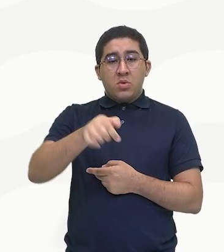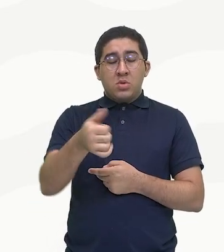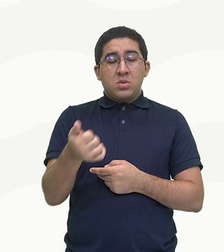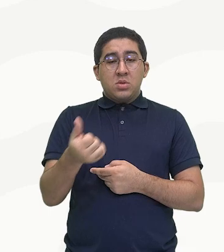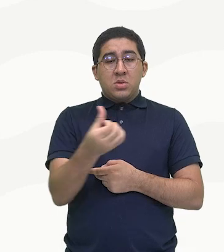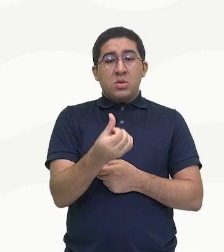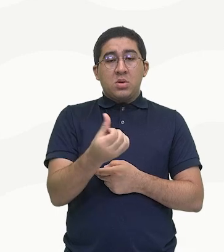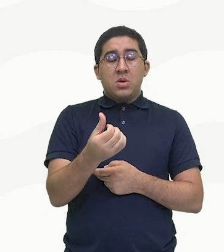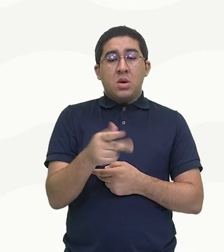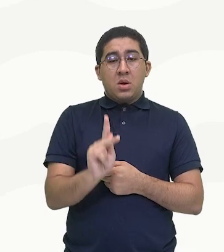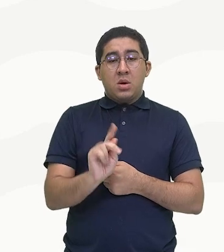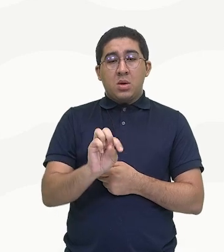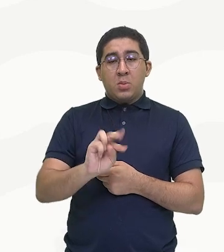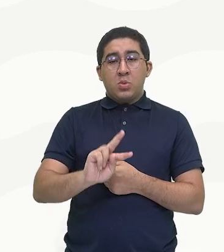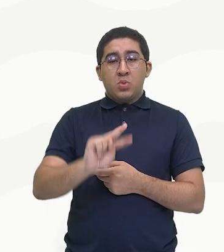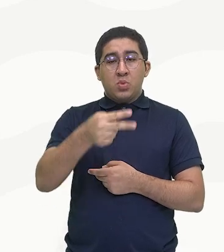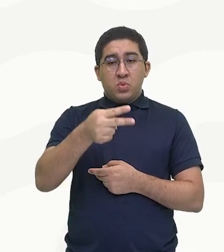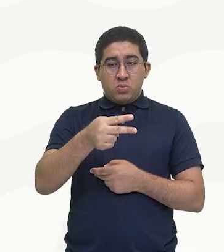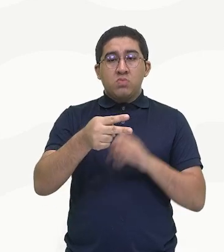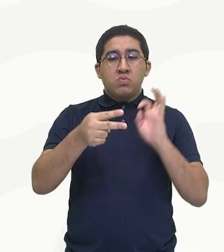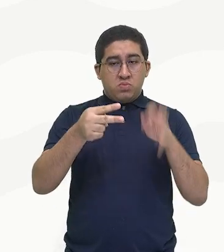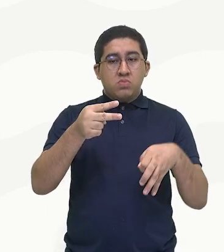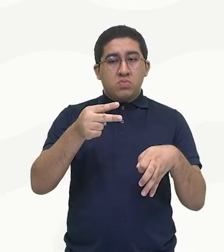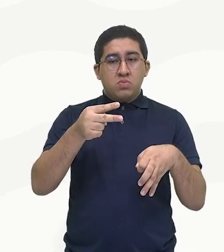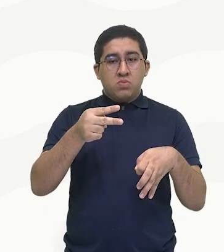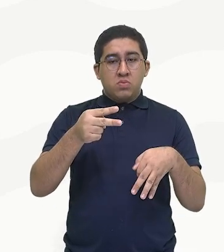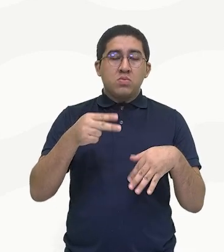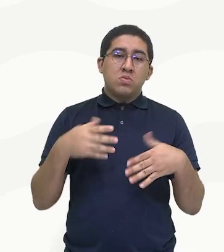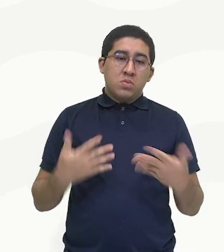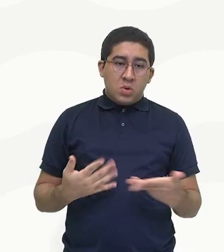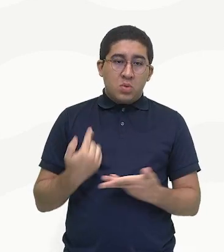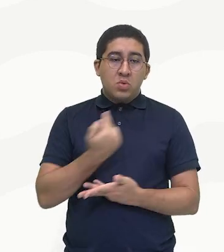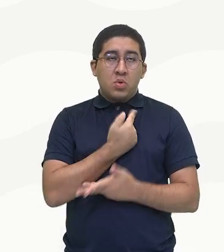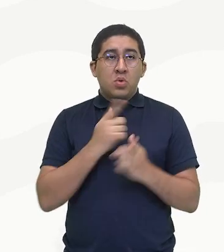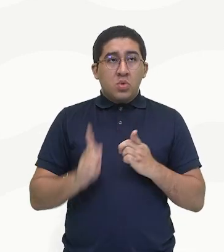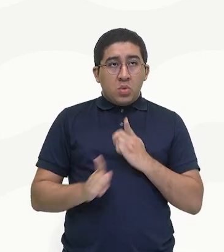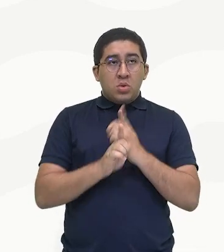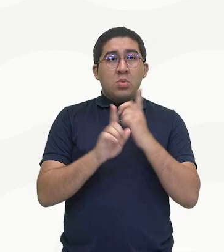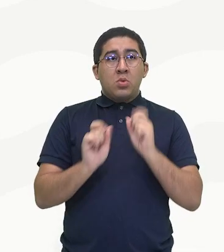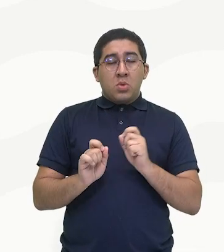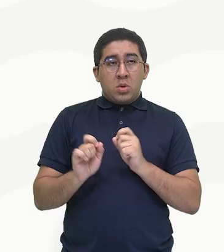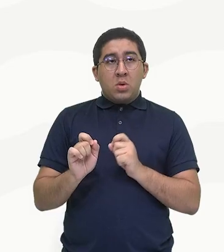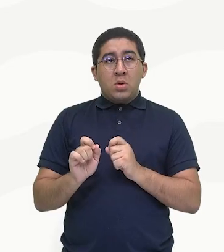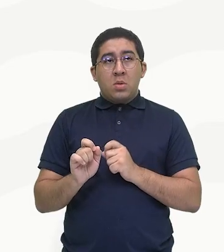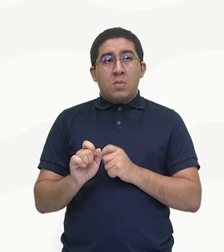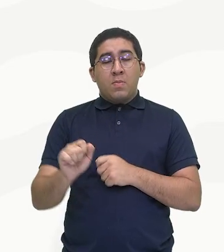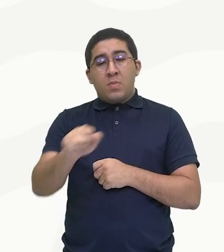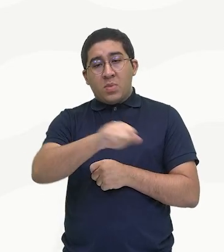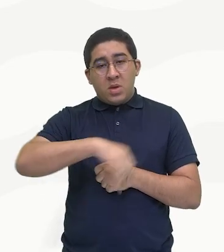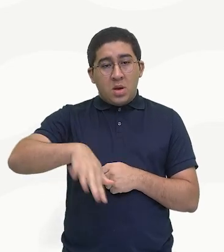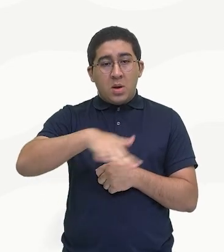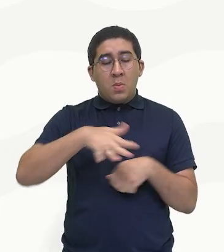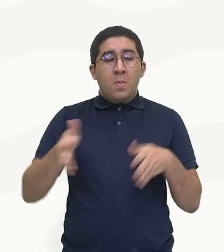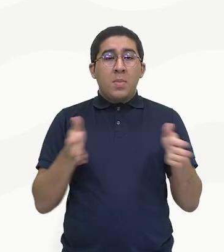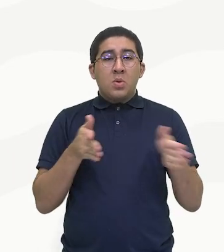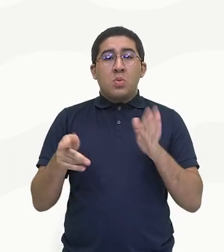79,16 quilômetros quadrados, tá certo? Então, nós encontramos aí o período, no caso, que era referente